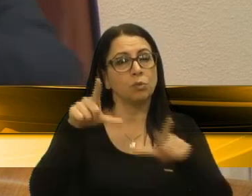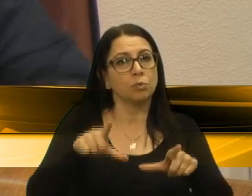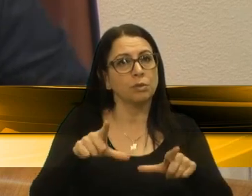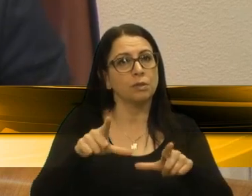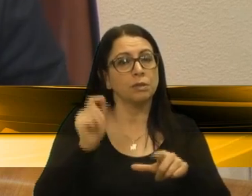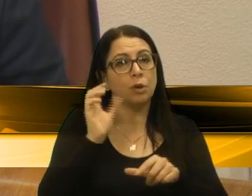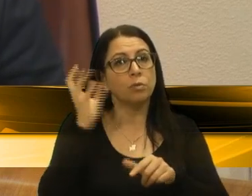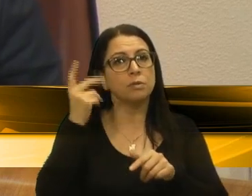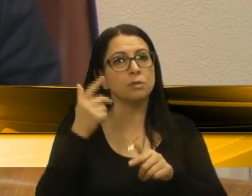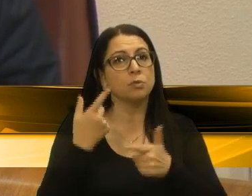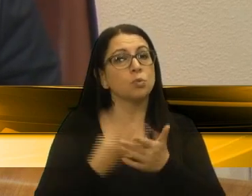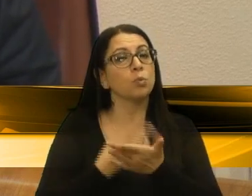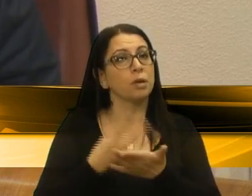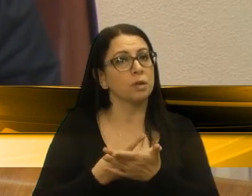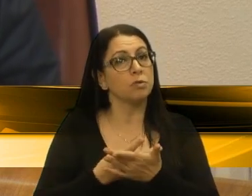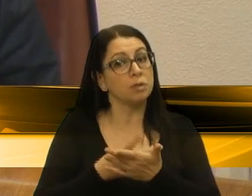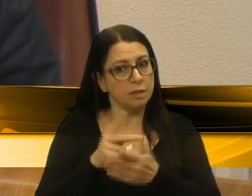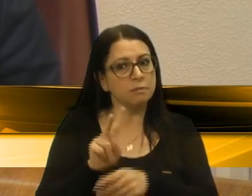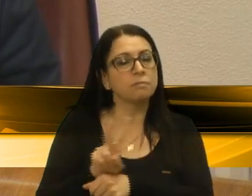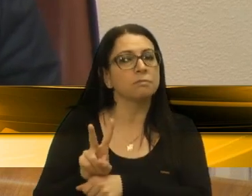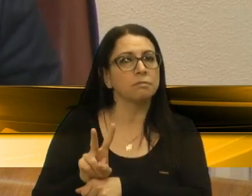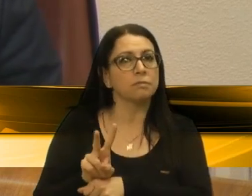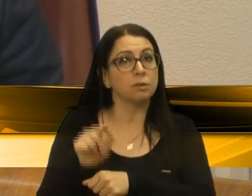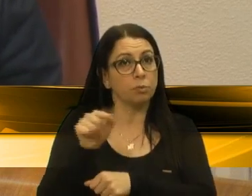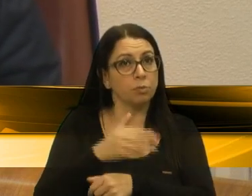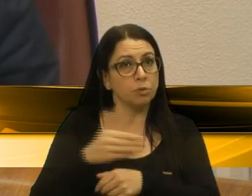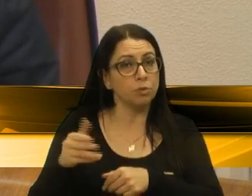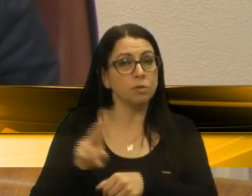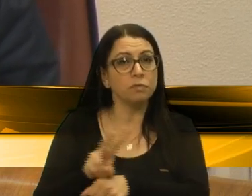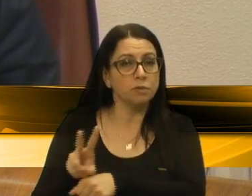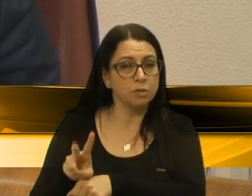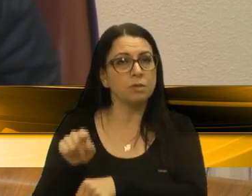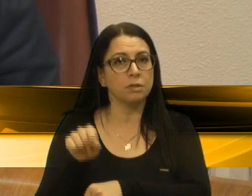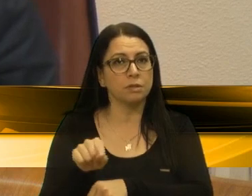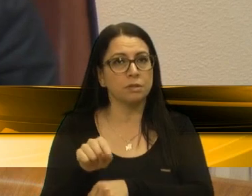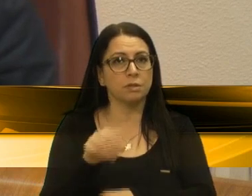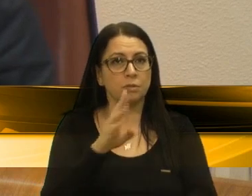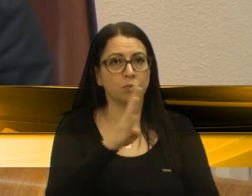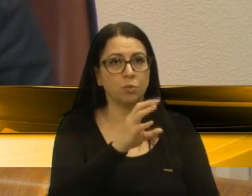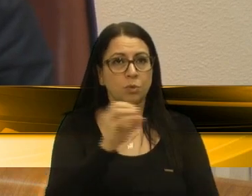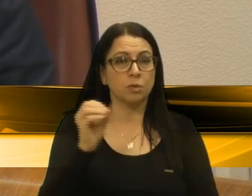está acontecendo a falha. E aí a gente fiscalizou. A partir dessas fiscalizações,